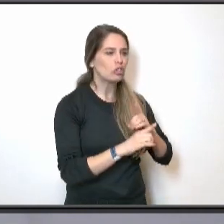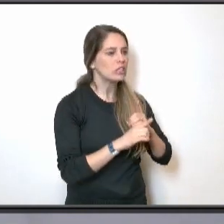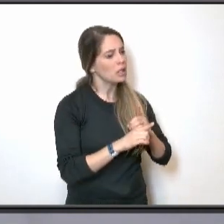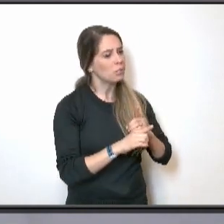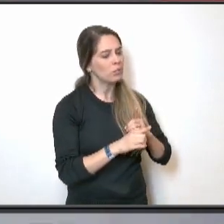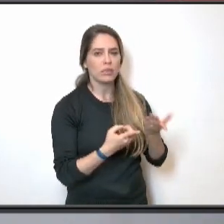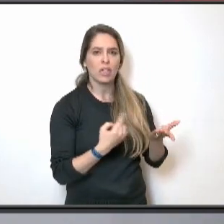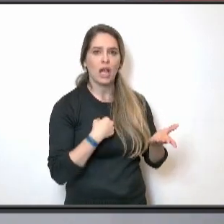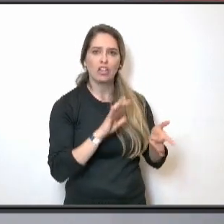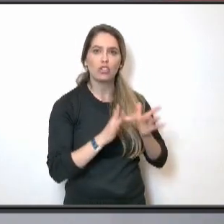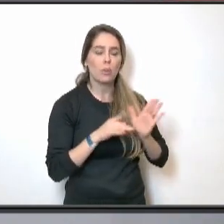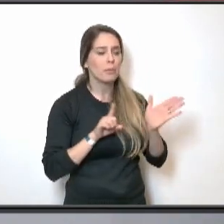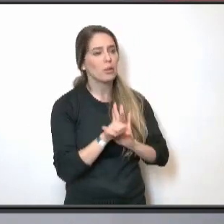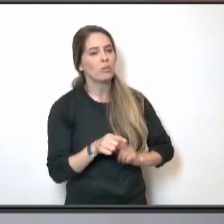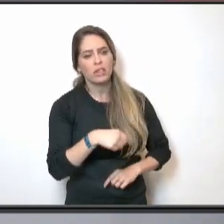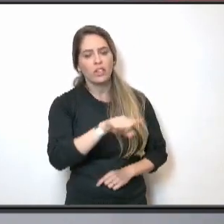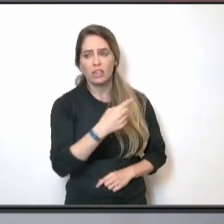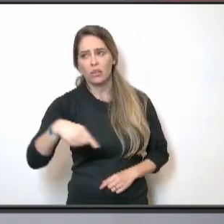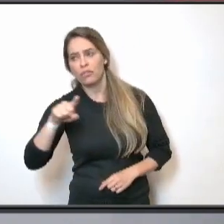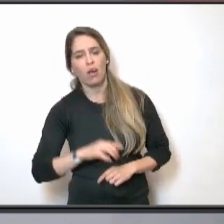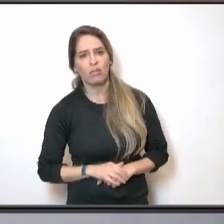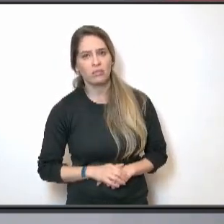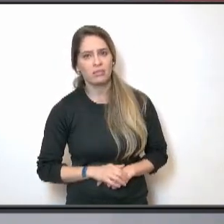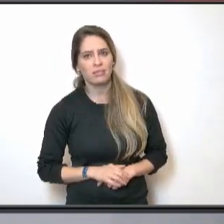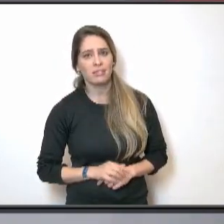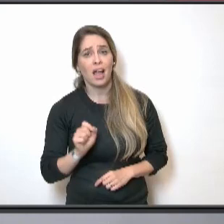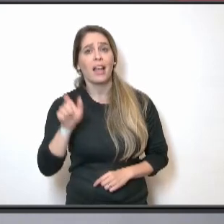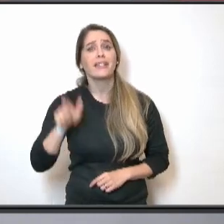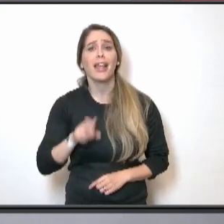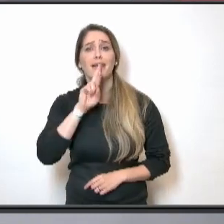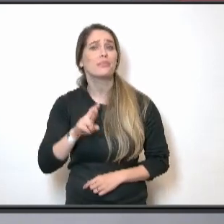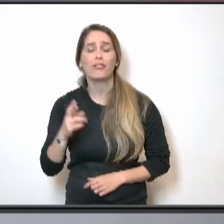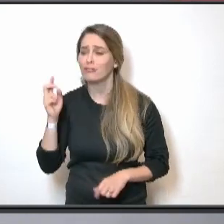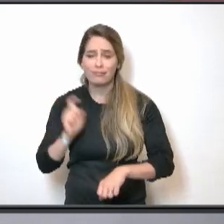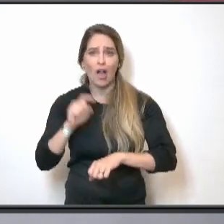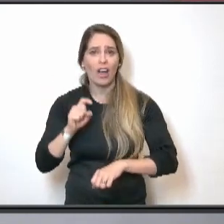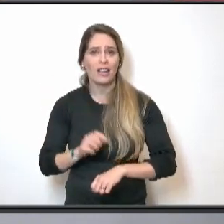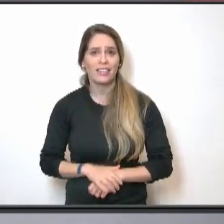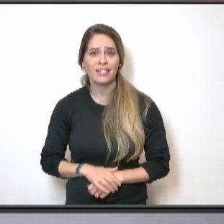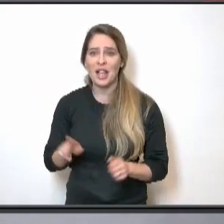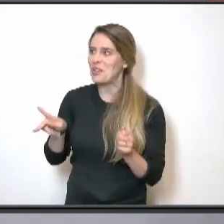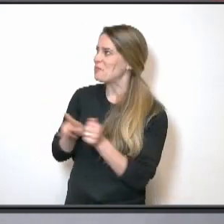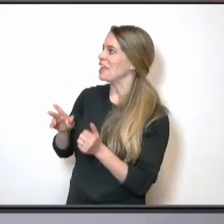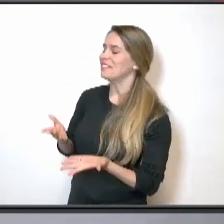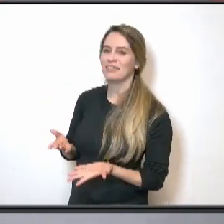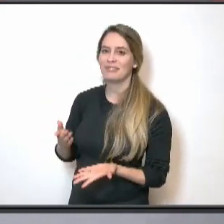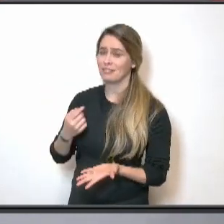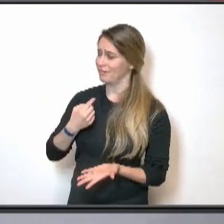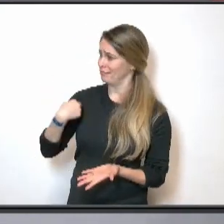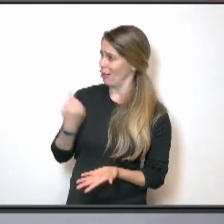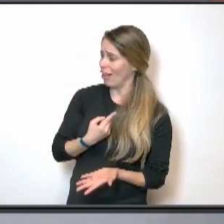vão? Quem é que dá uma palavra? Pedro. Para onde vamos, Senhor? Só tu tens as palavras de vida eterna.